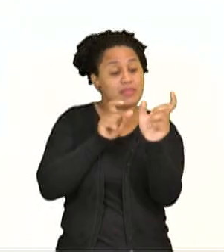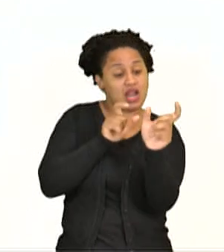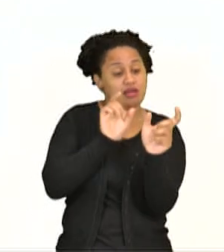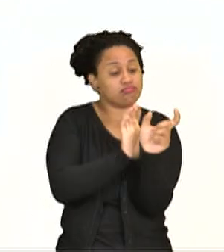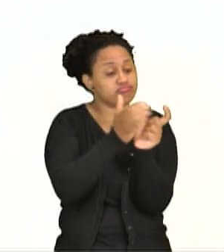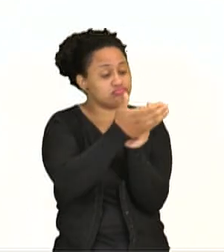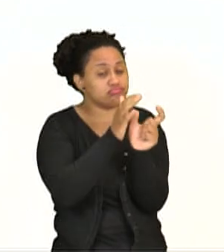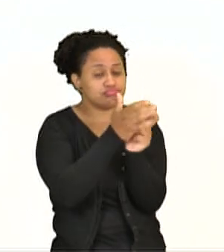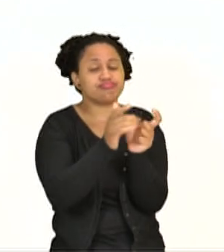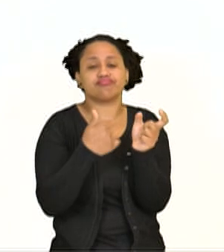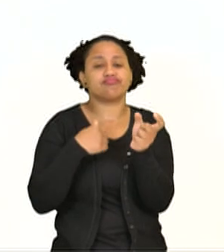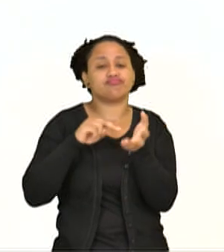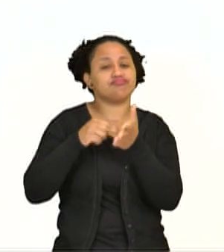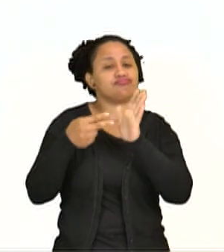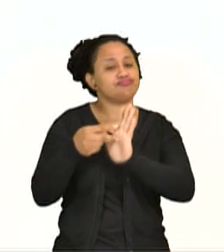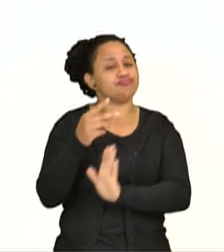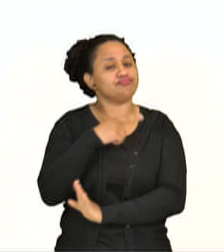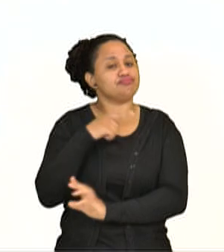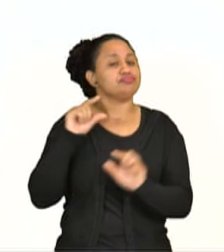ou expressão.